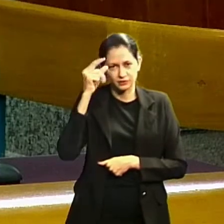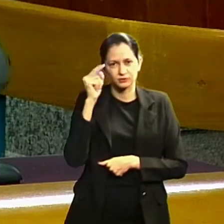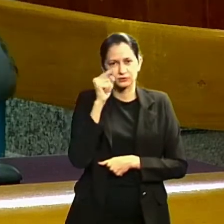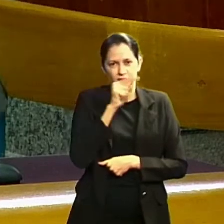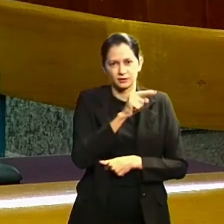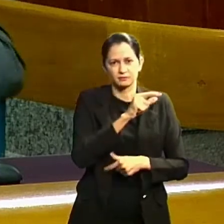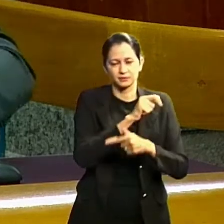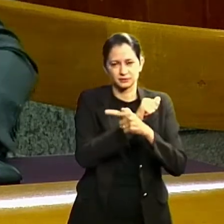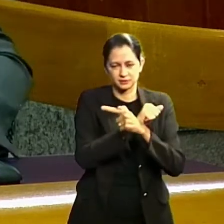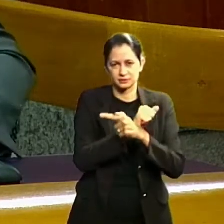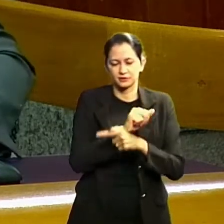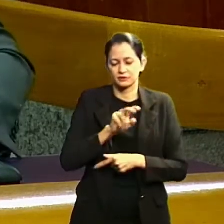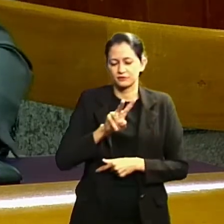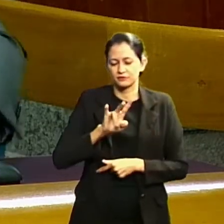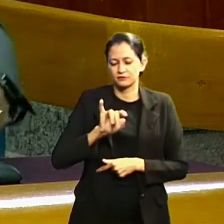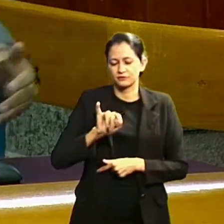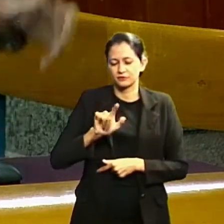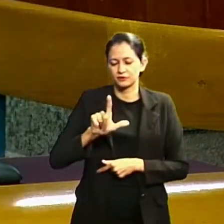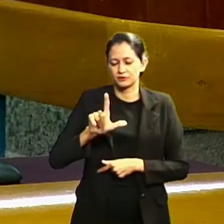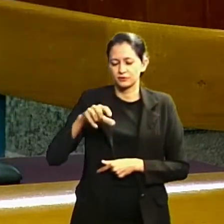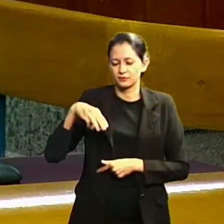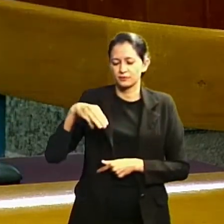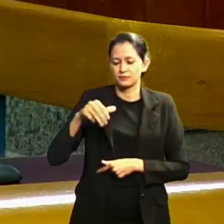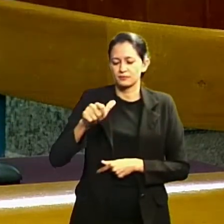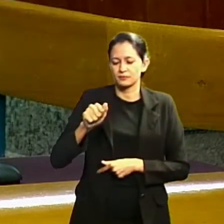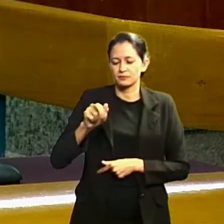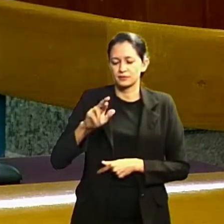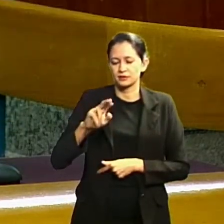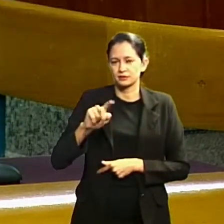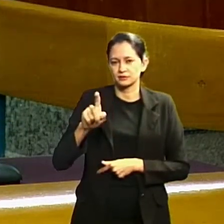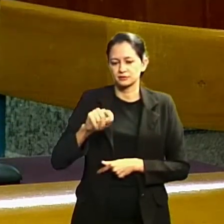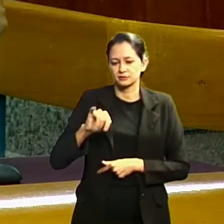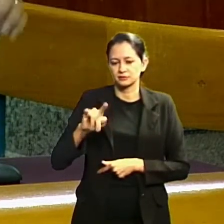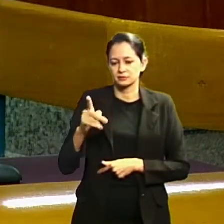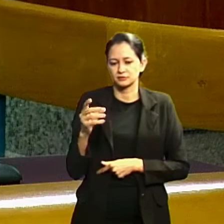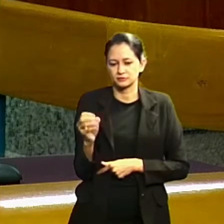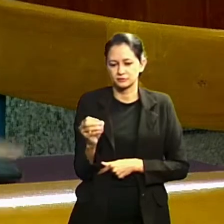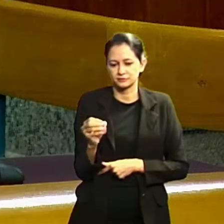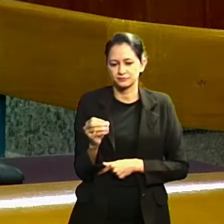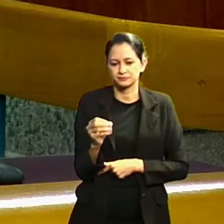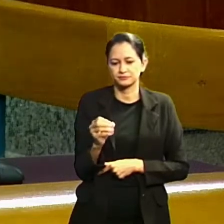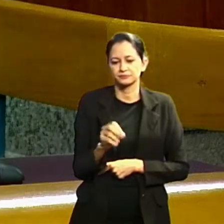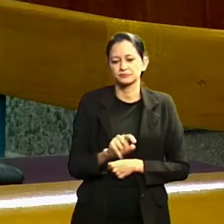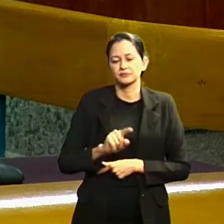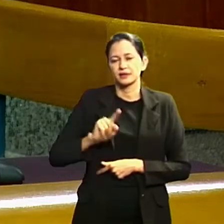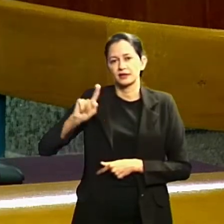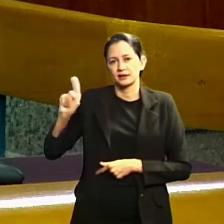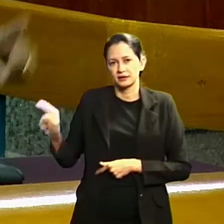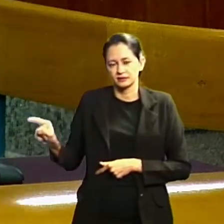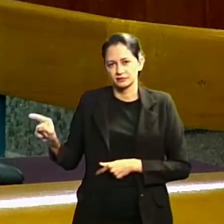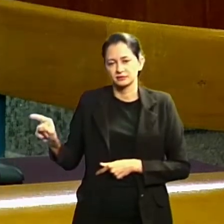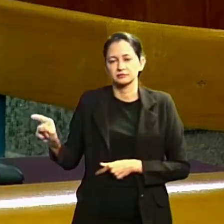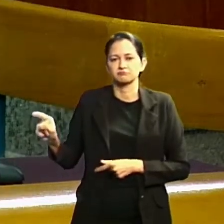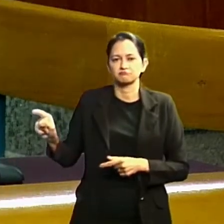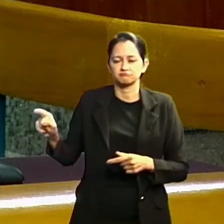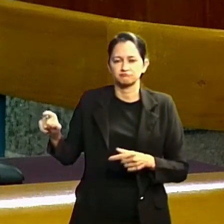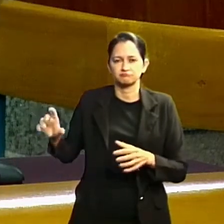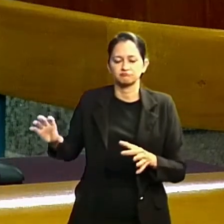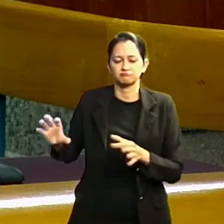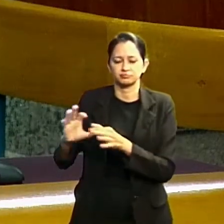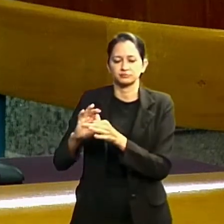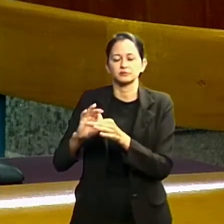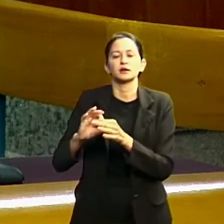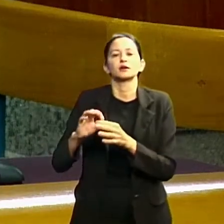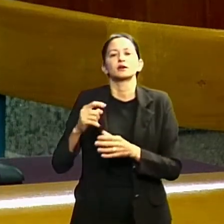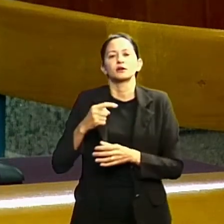Vilmarzinho, assumiu a sigla. E ele se aliou ao Vilmarzinho, que é o vice do Gustavo Mendanha, a quem eu tenho